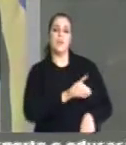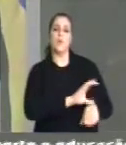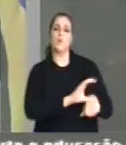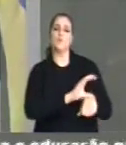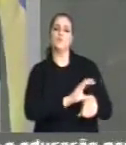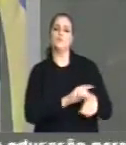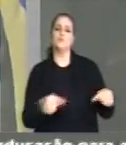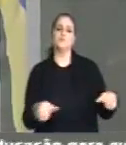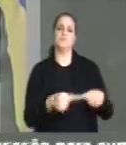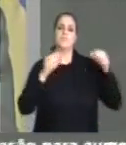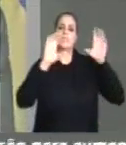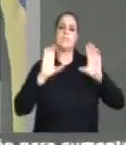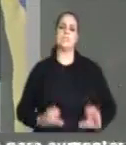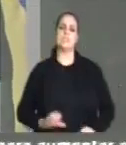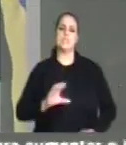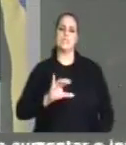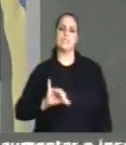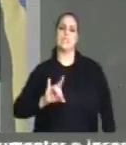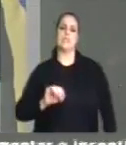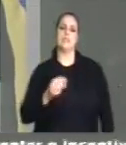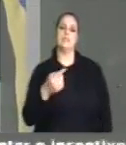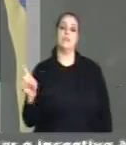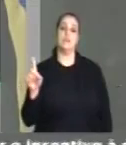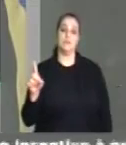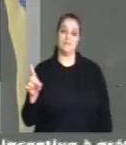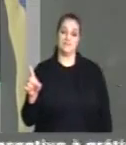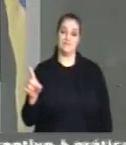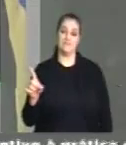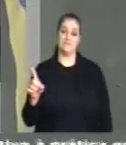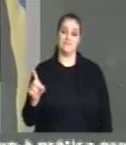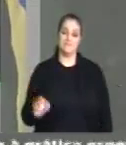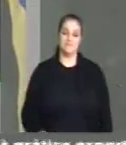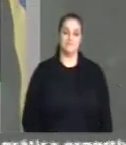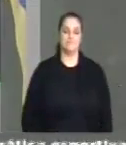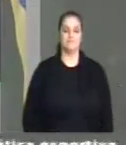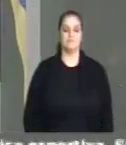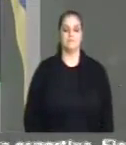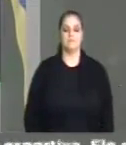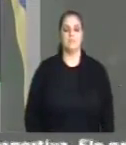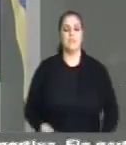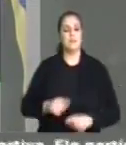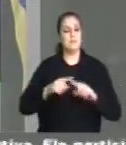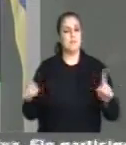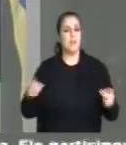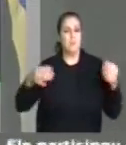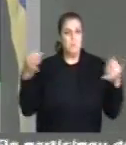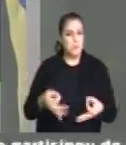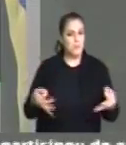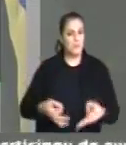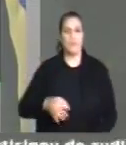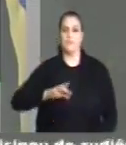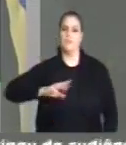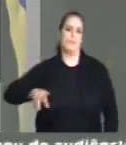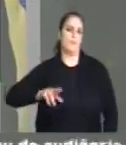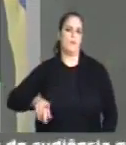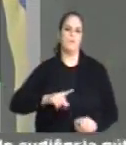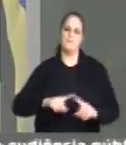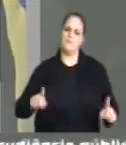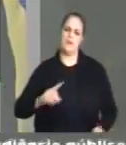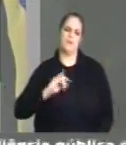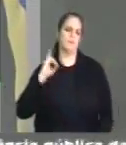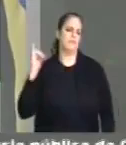Cidadã. Também afirmava, não é a Constituição perfeita, mas será útil